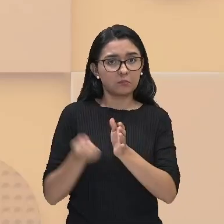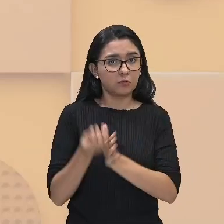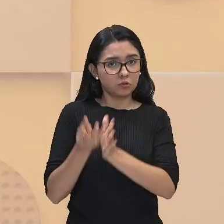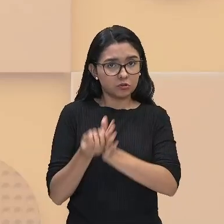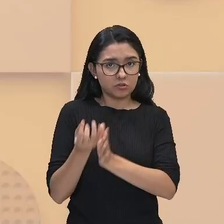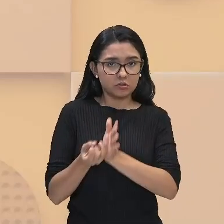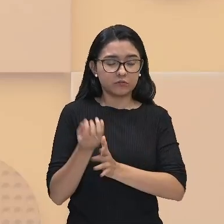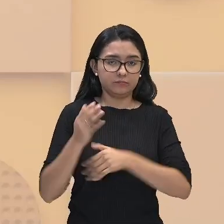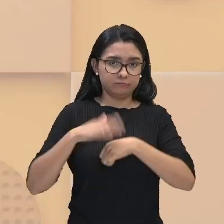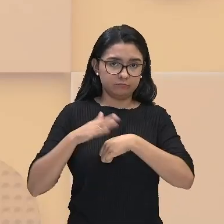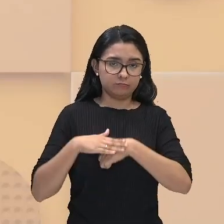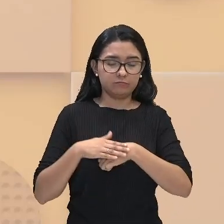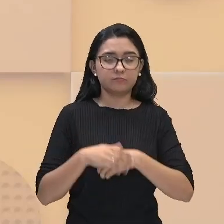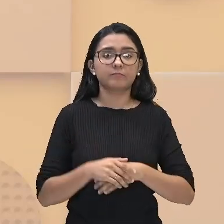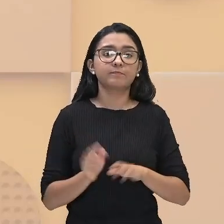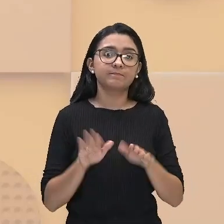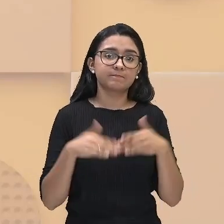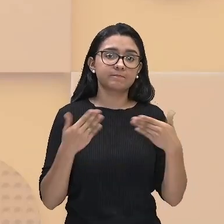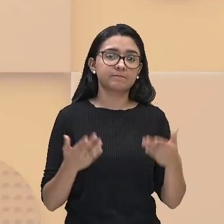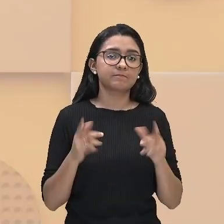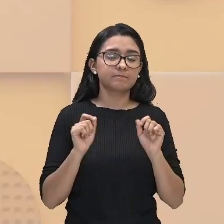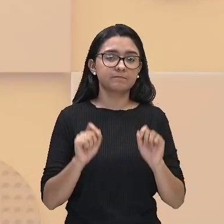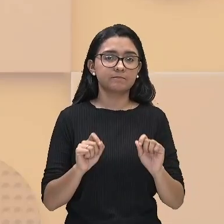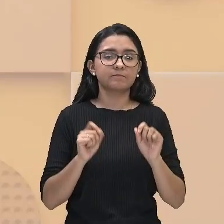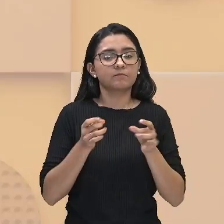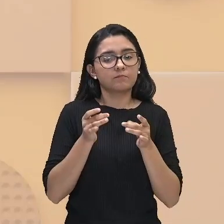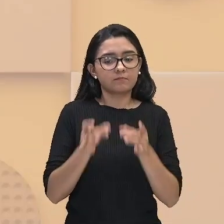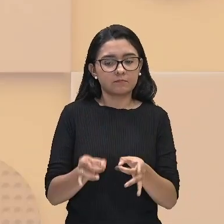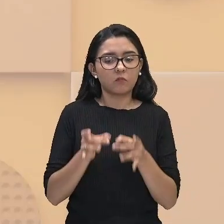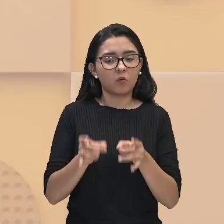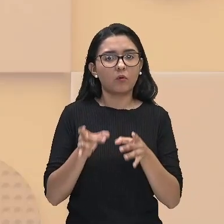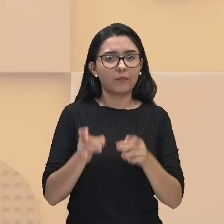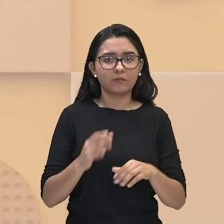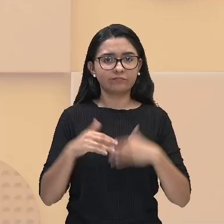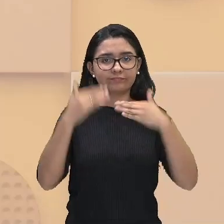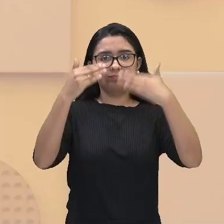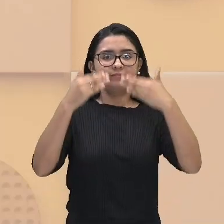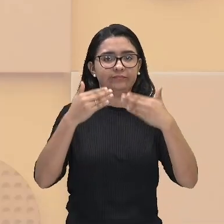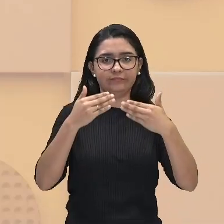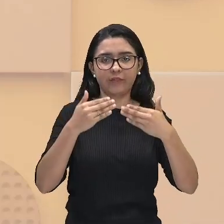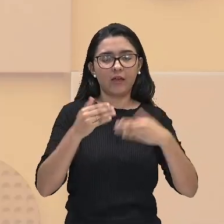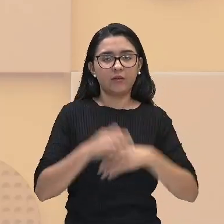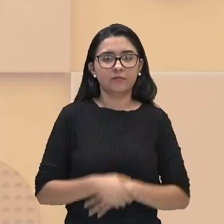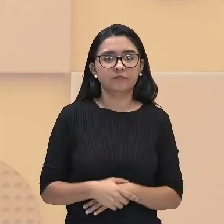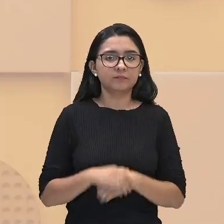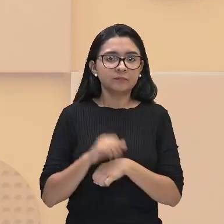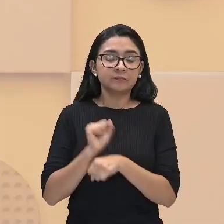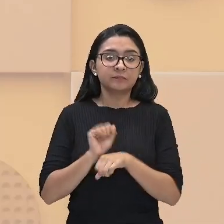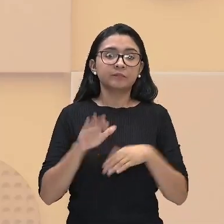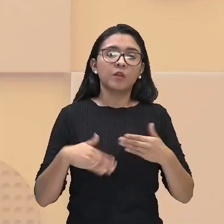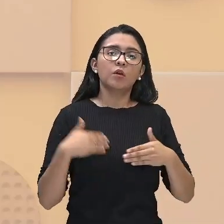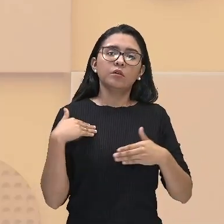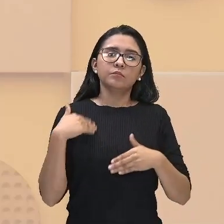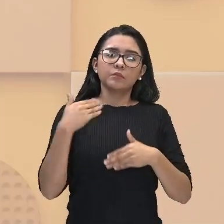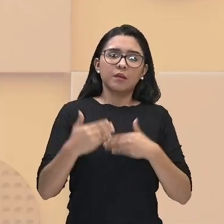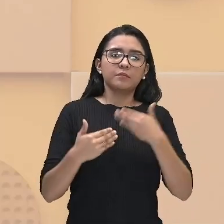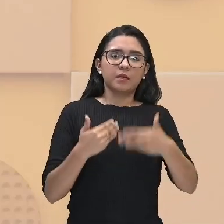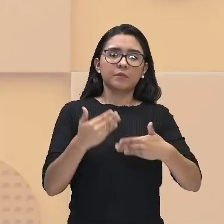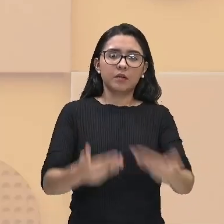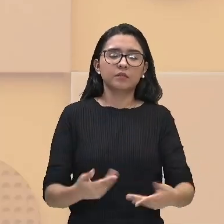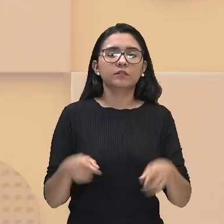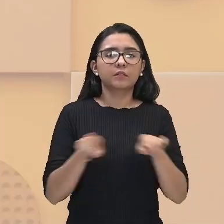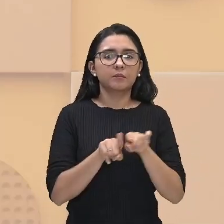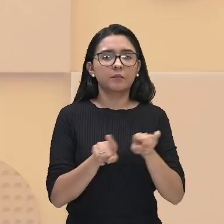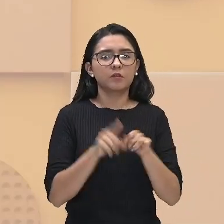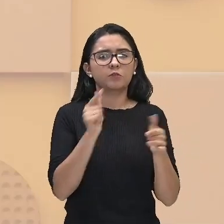produziam. Então, isso vai fazer com que o comércio ele não fosse tão dinâmico. Com o passar do tempo e com as crises